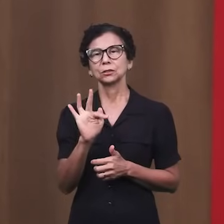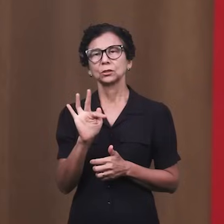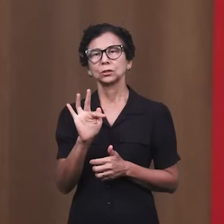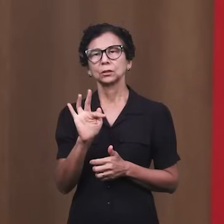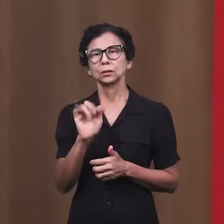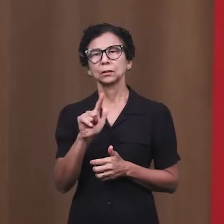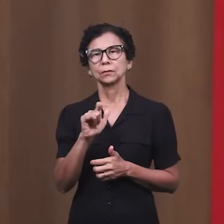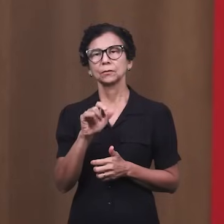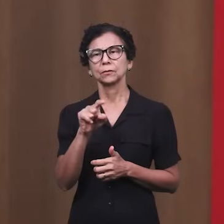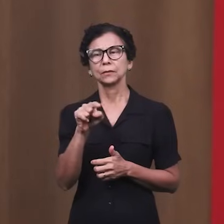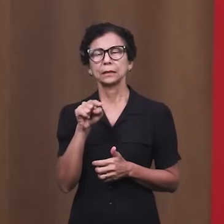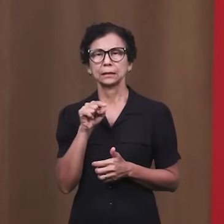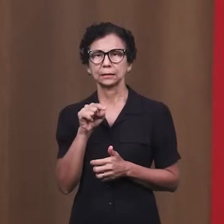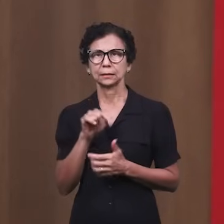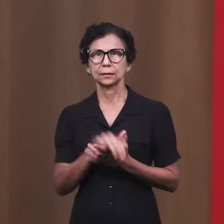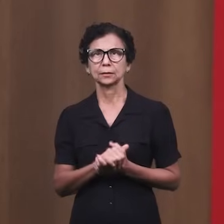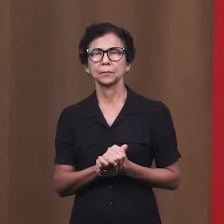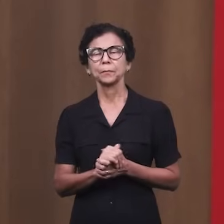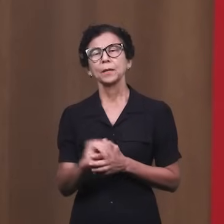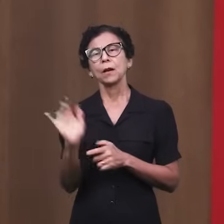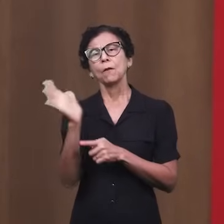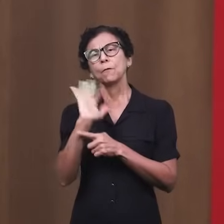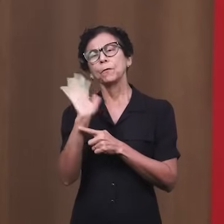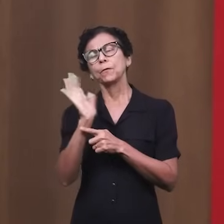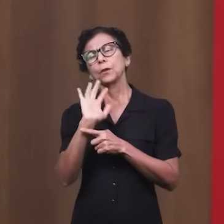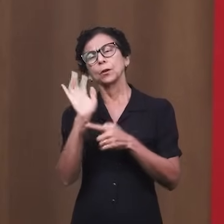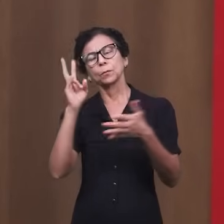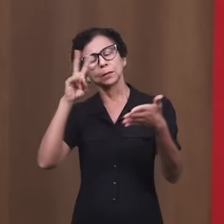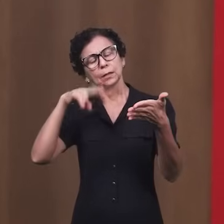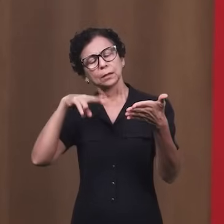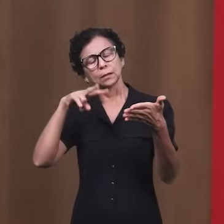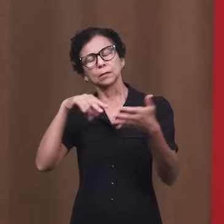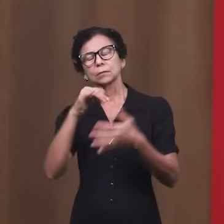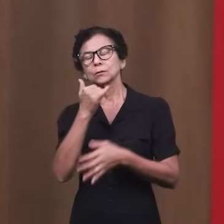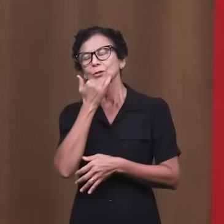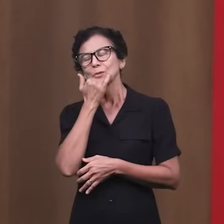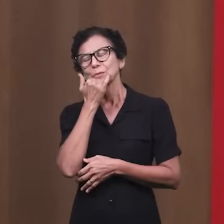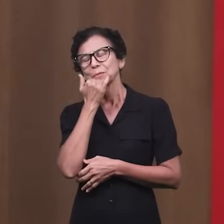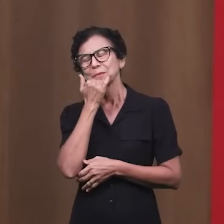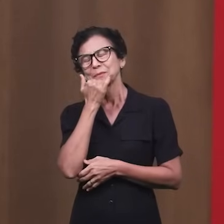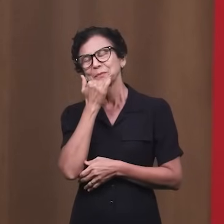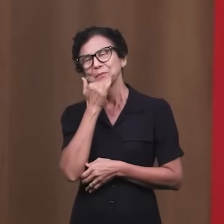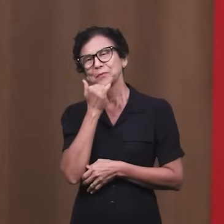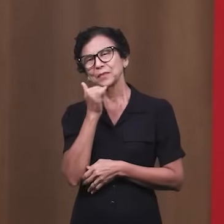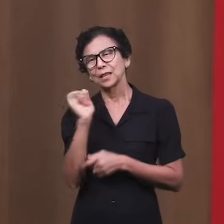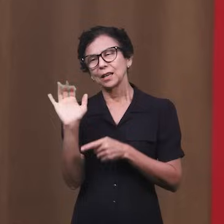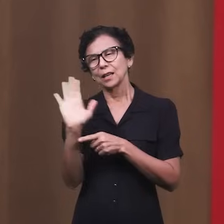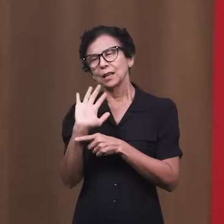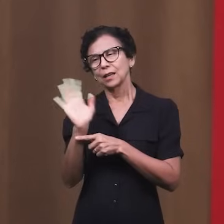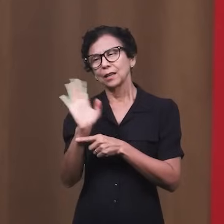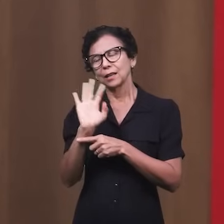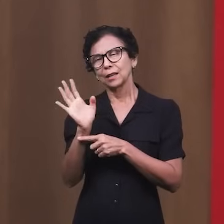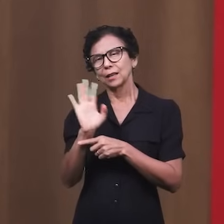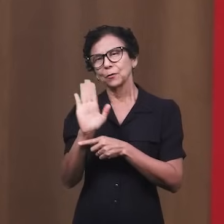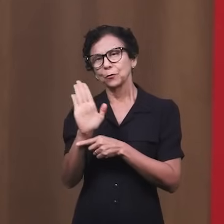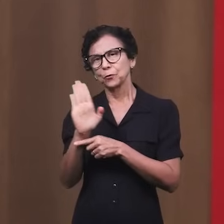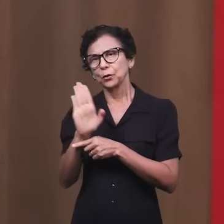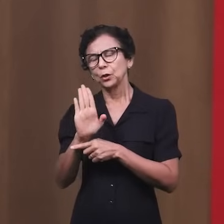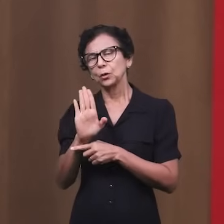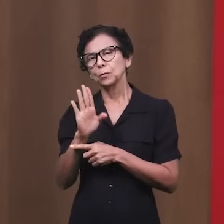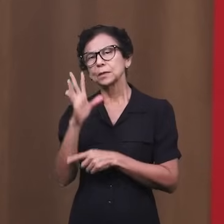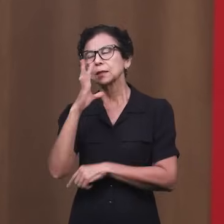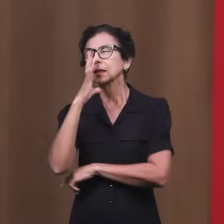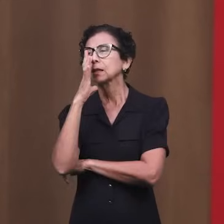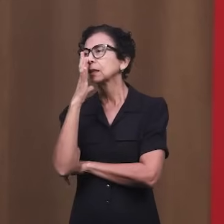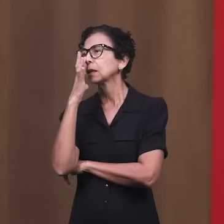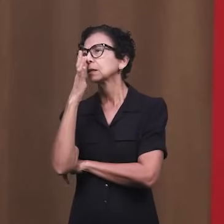queira ler a palavra você encheu sua mente seu coração eh de imagens de